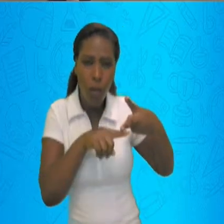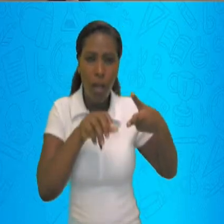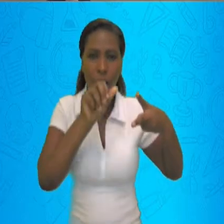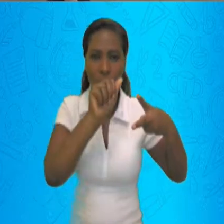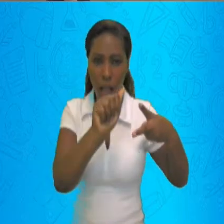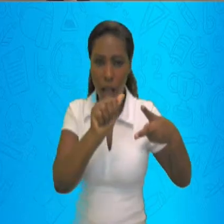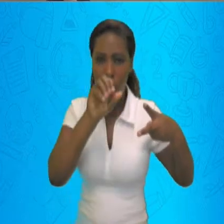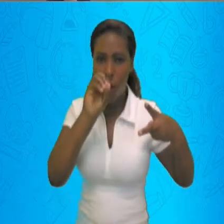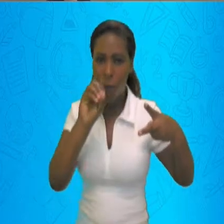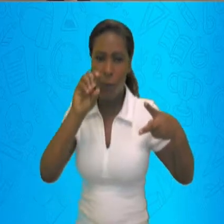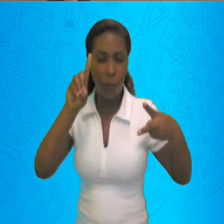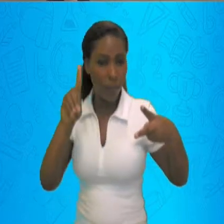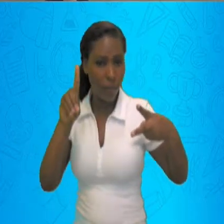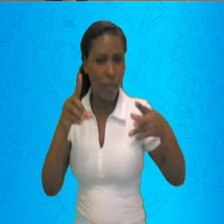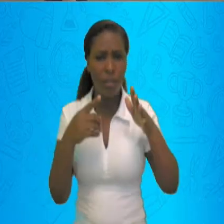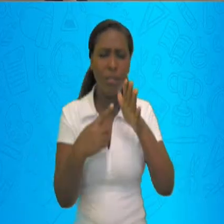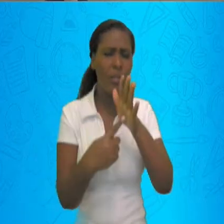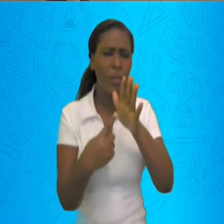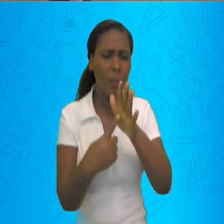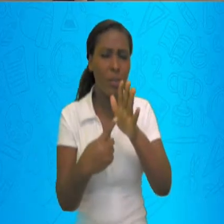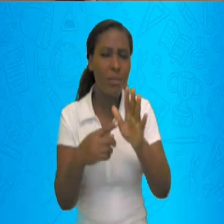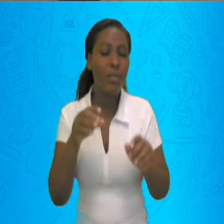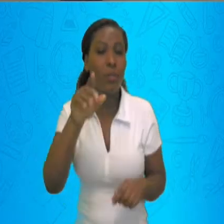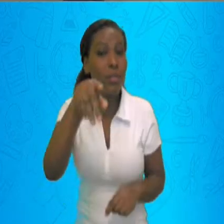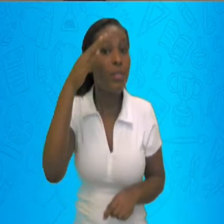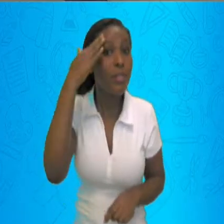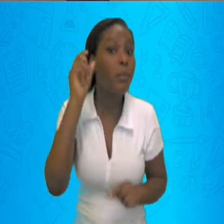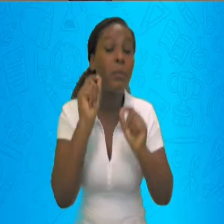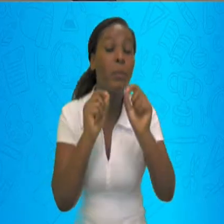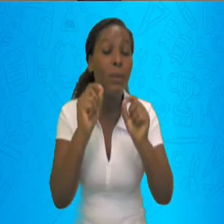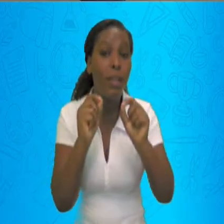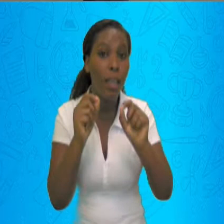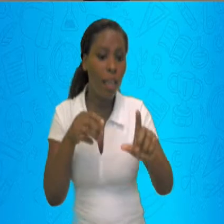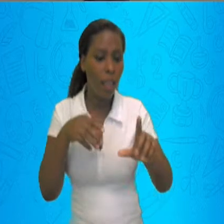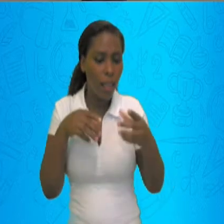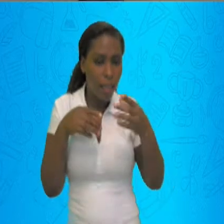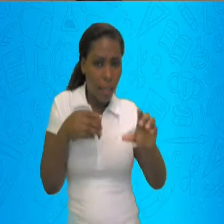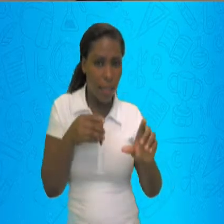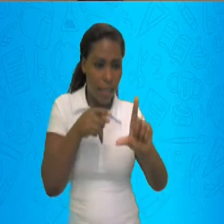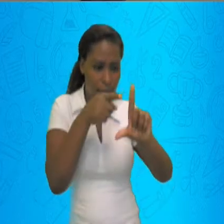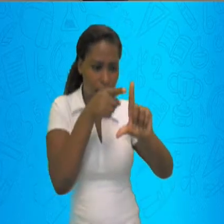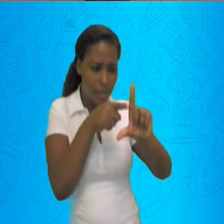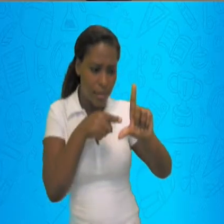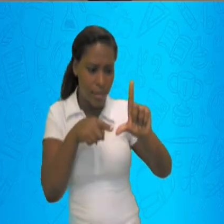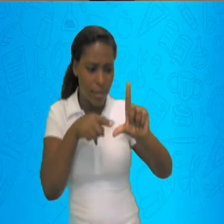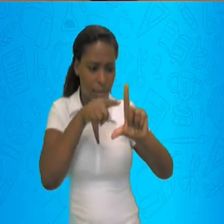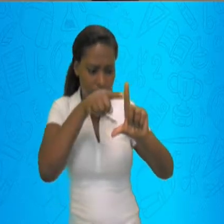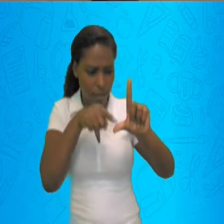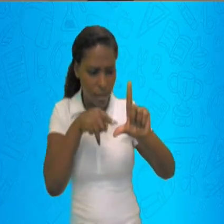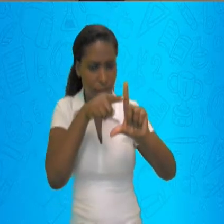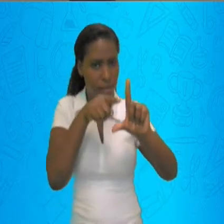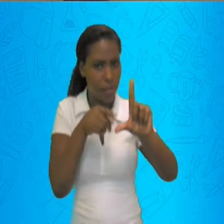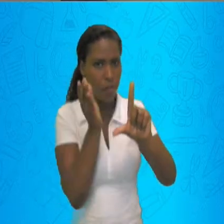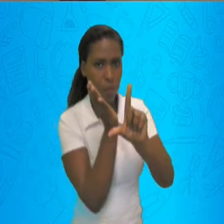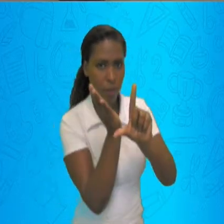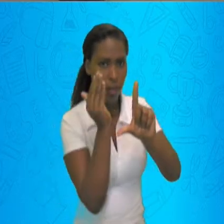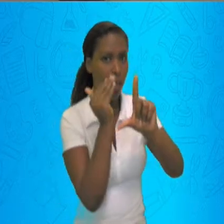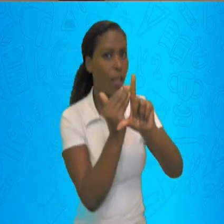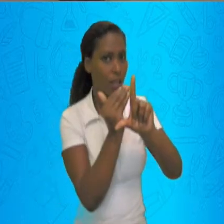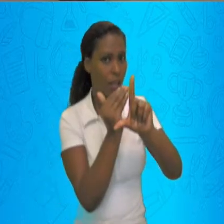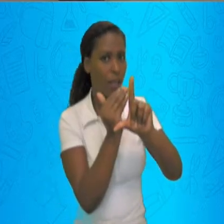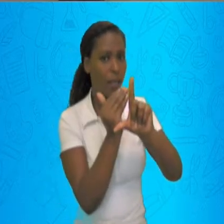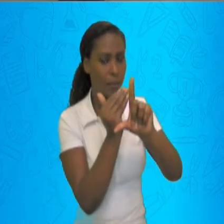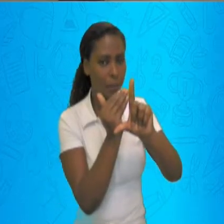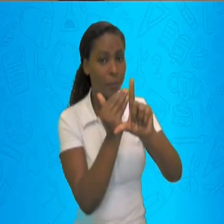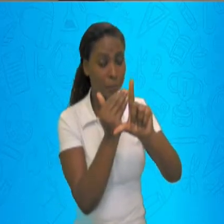é bissetriz do ângulo BOD. Vamos entender. Então, o que está sendo pedido? Está